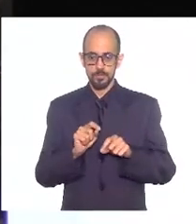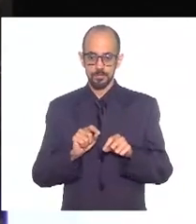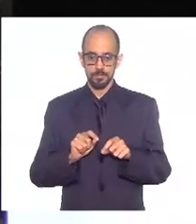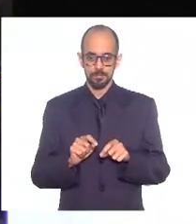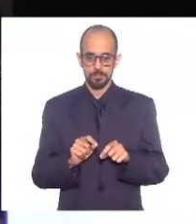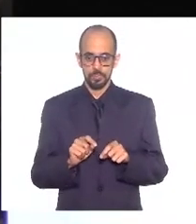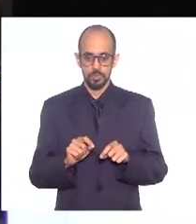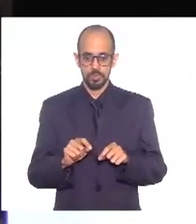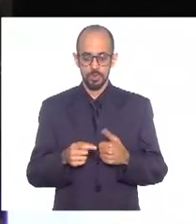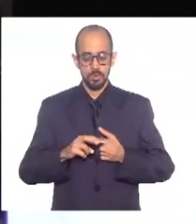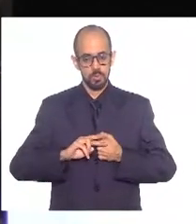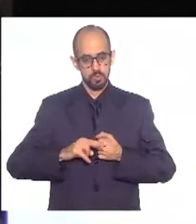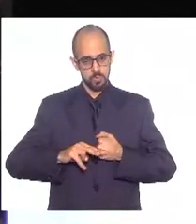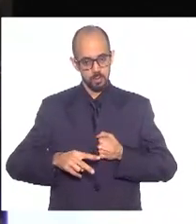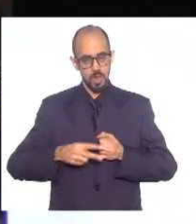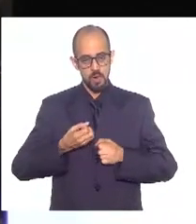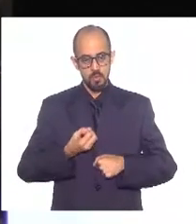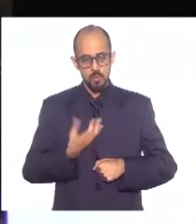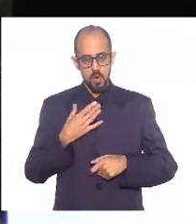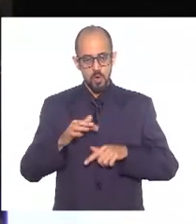um bom resultado final.